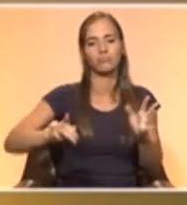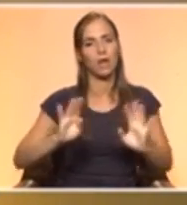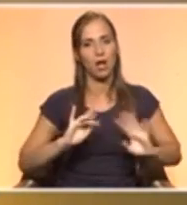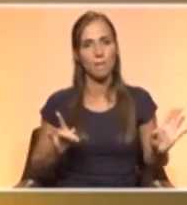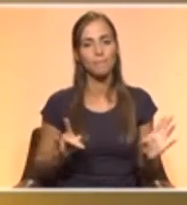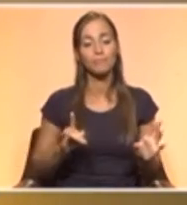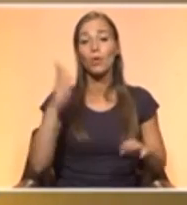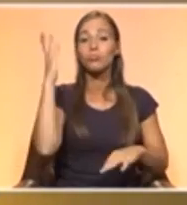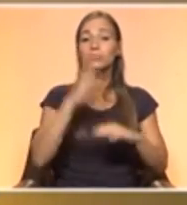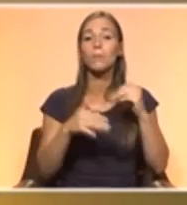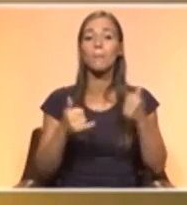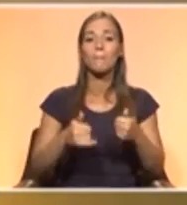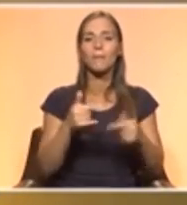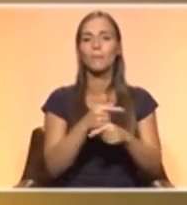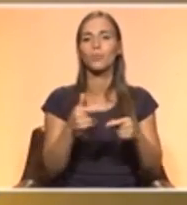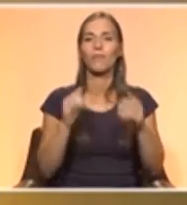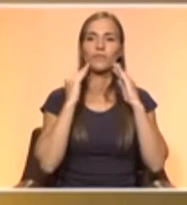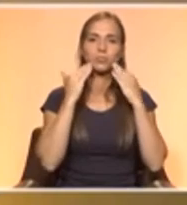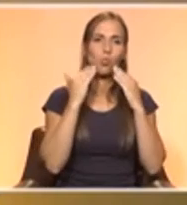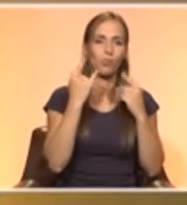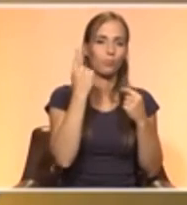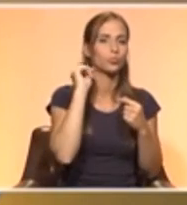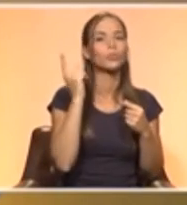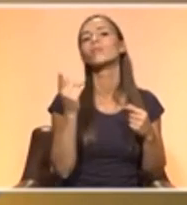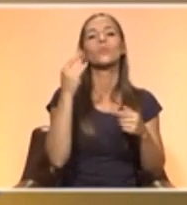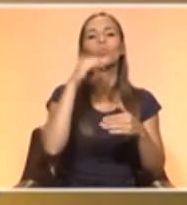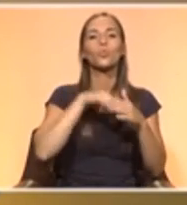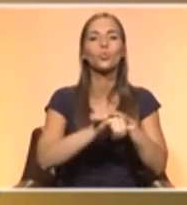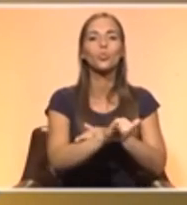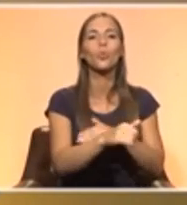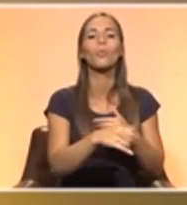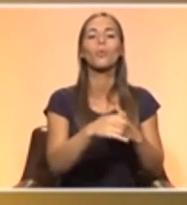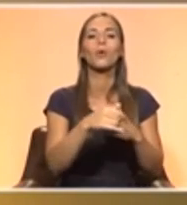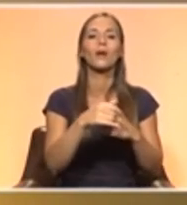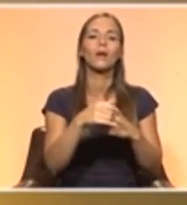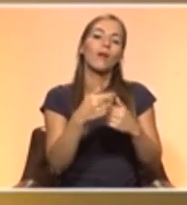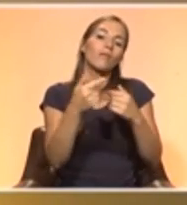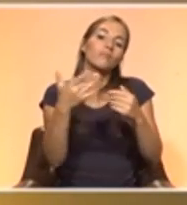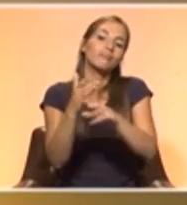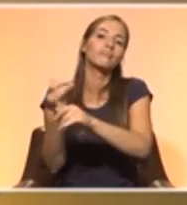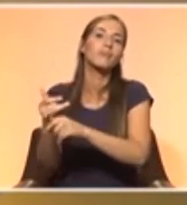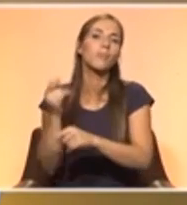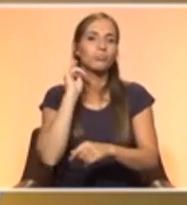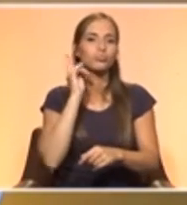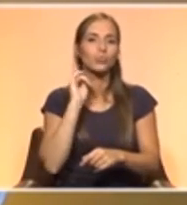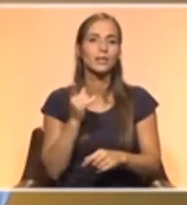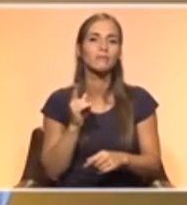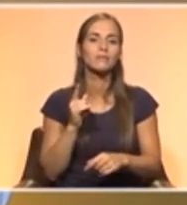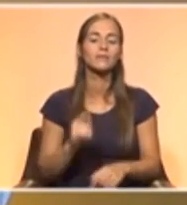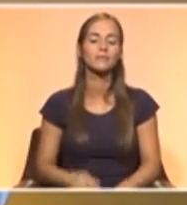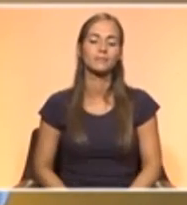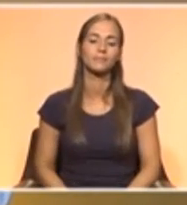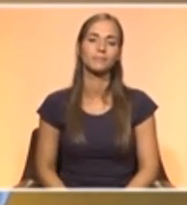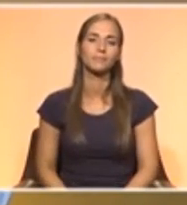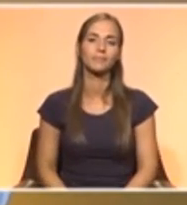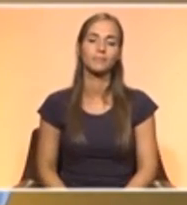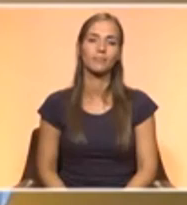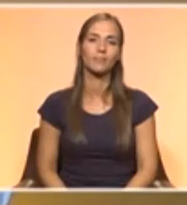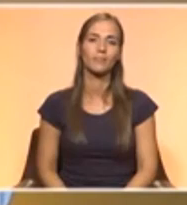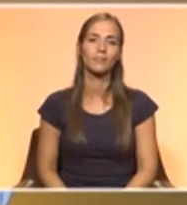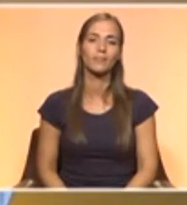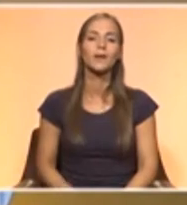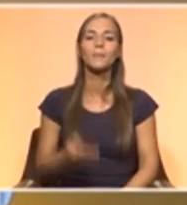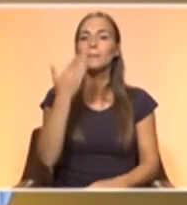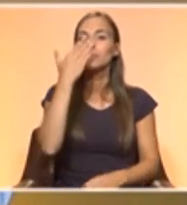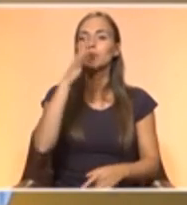muito bem porque é importante est no Facebook no YouTube no Pinterest e outras redes sociais acontece é que o Website se calhar a